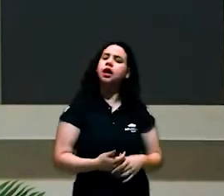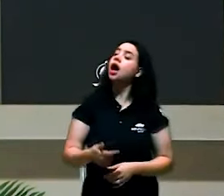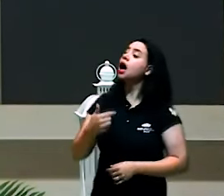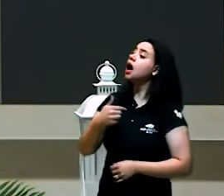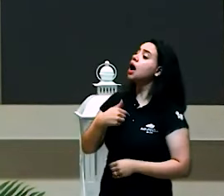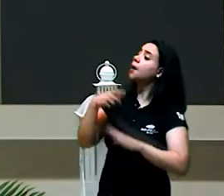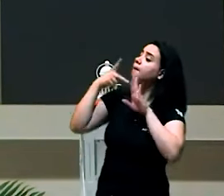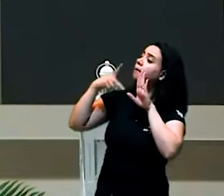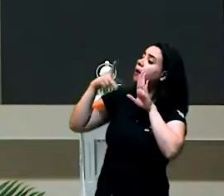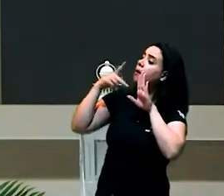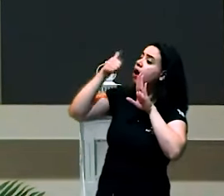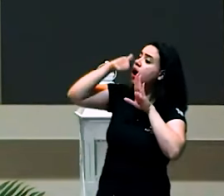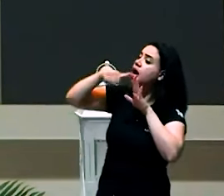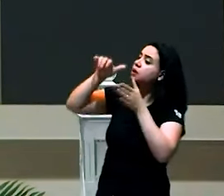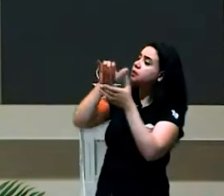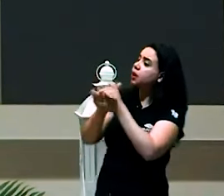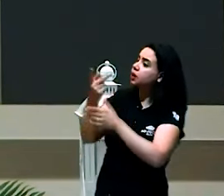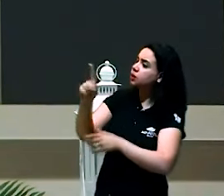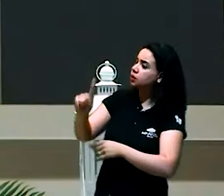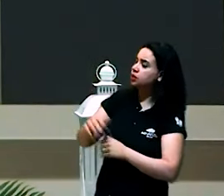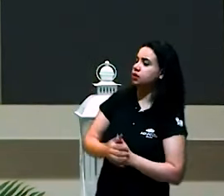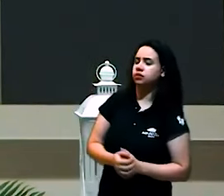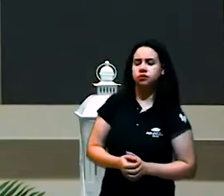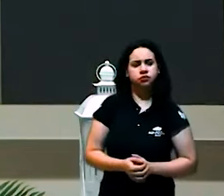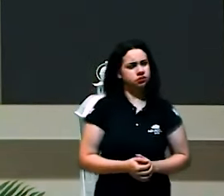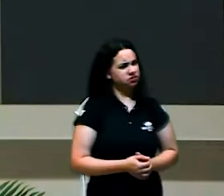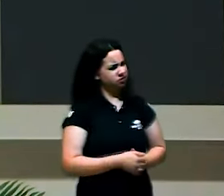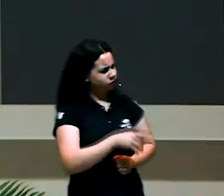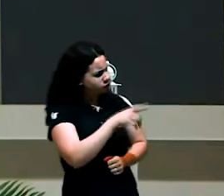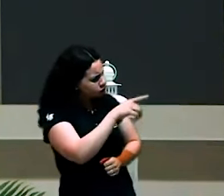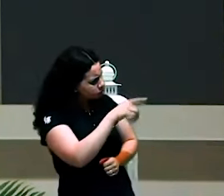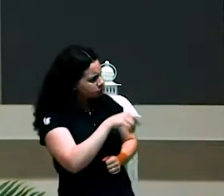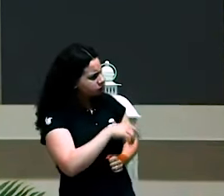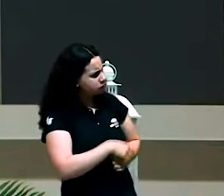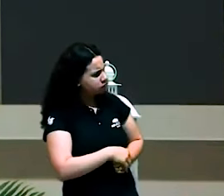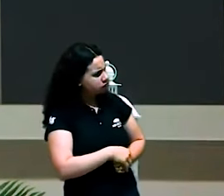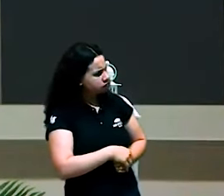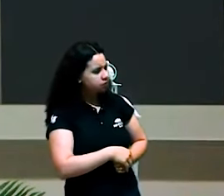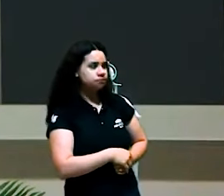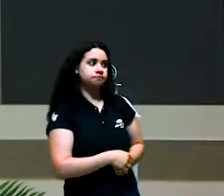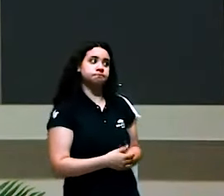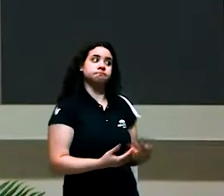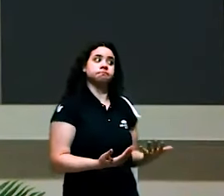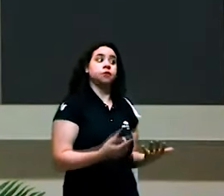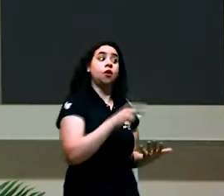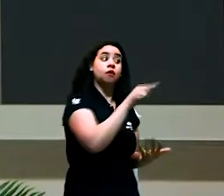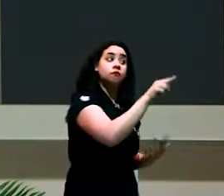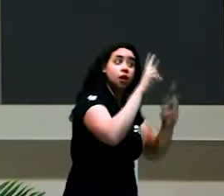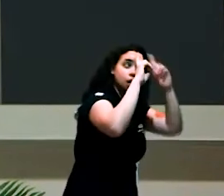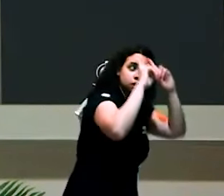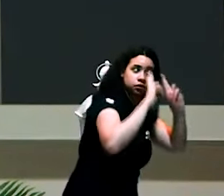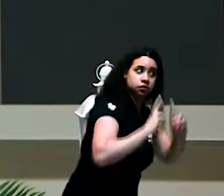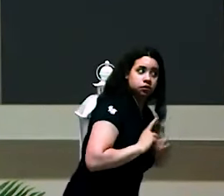uma profecia para tua esposa, eu digo, tu é atrevido, tu não me respeitou,